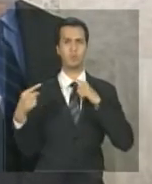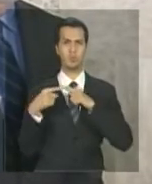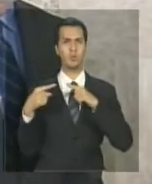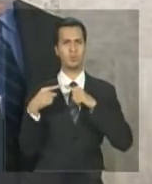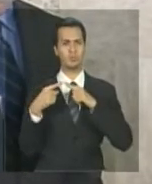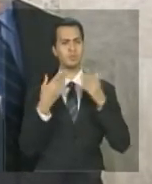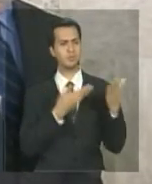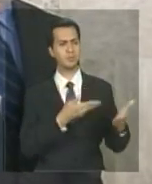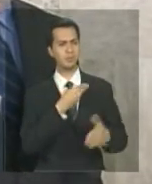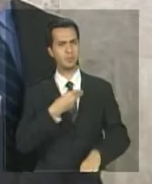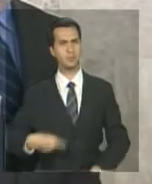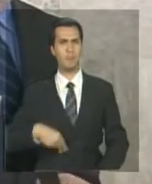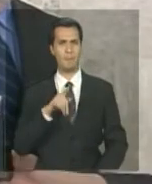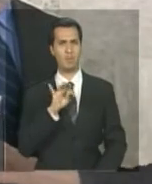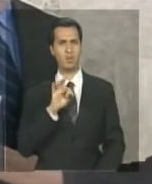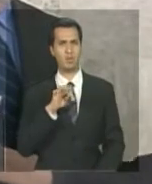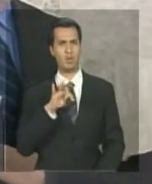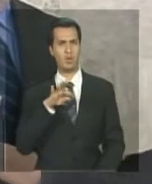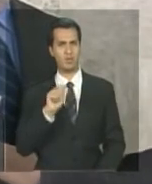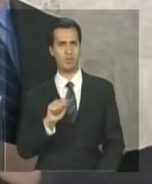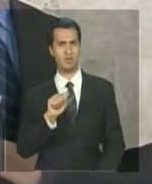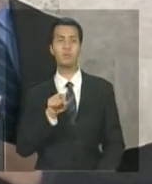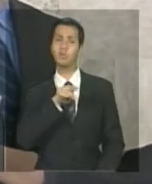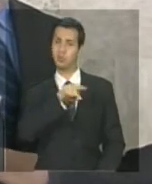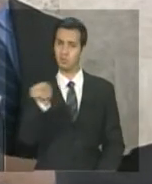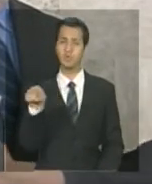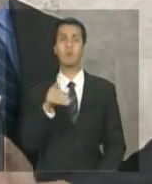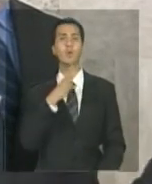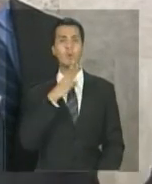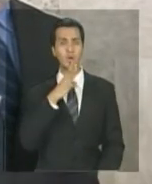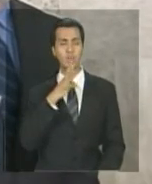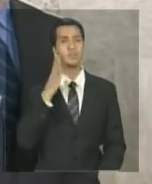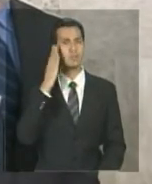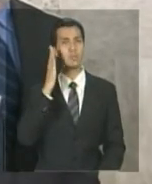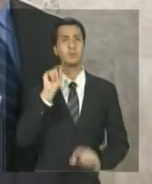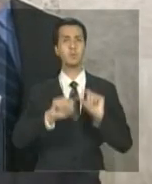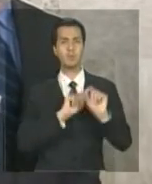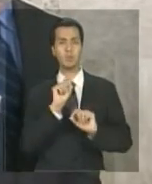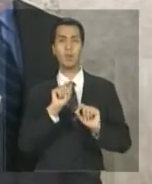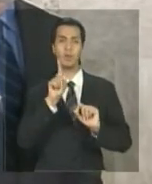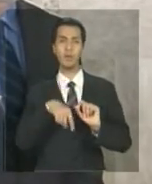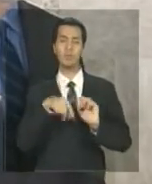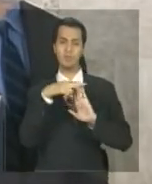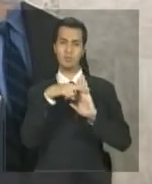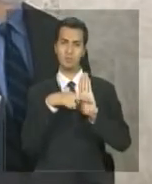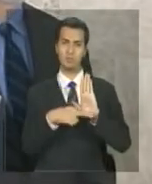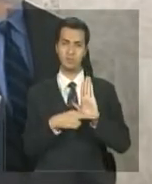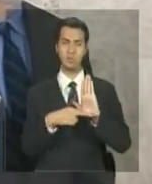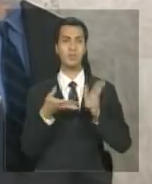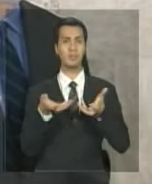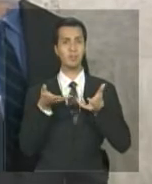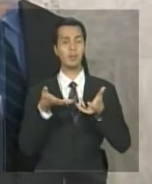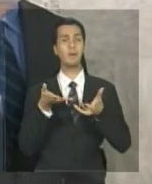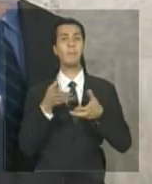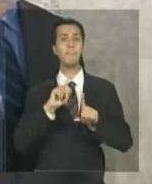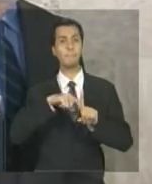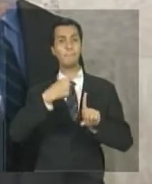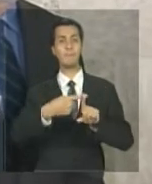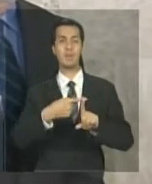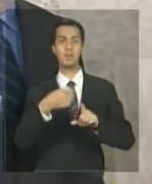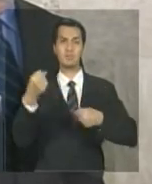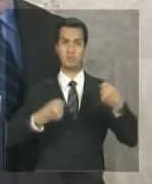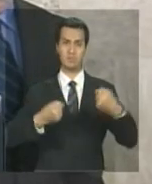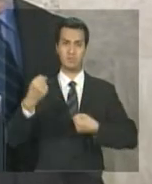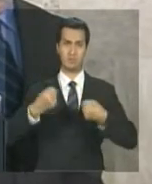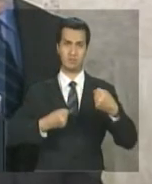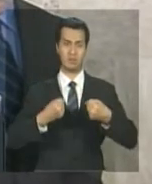gerais do que nós queremos, vocês já conhecem. Nós queremos aumentar o conteúdo regional. Na produção dos